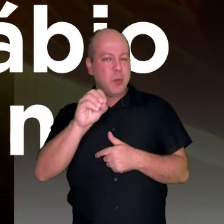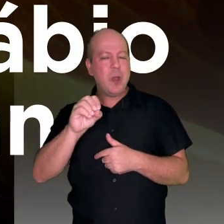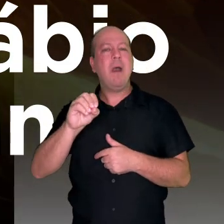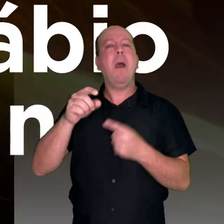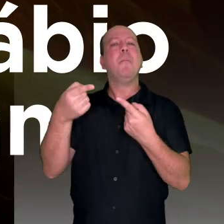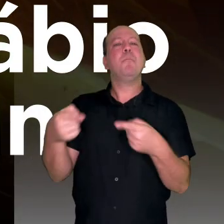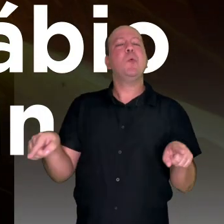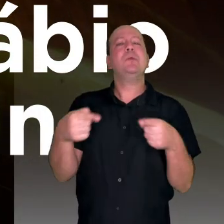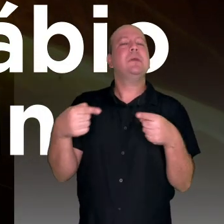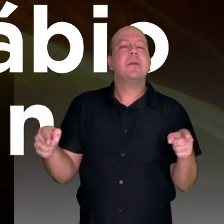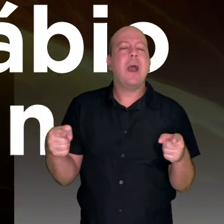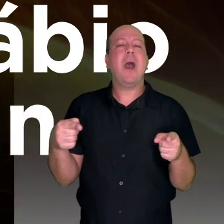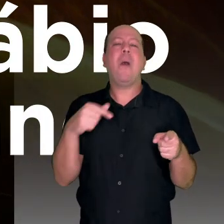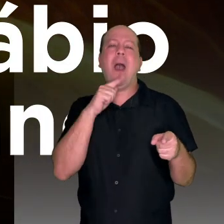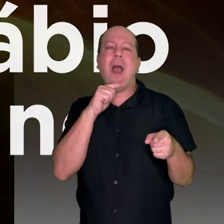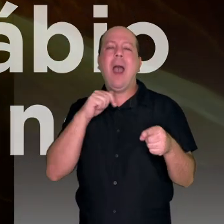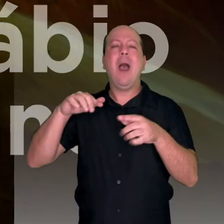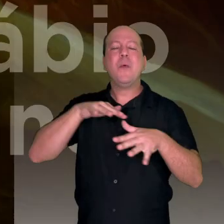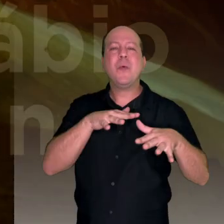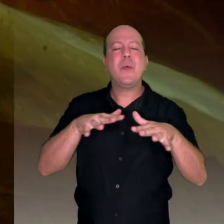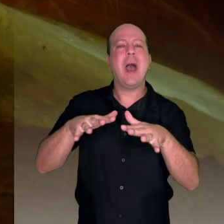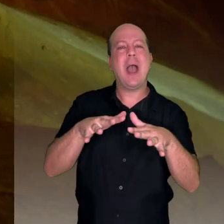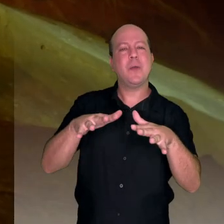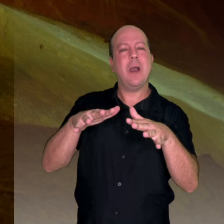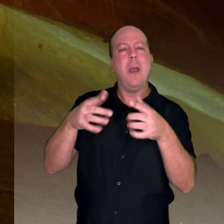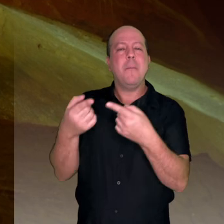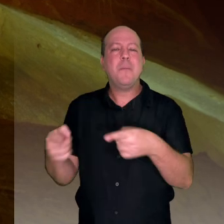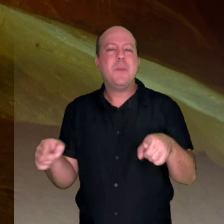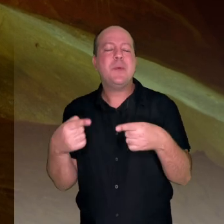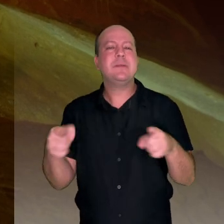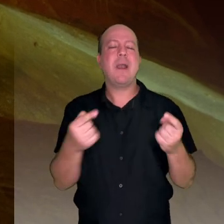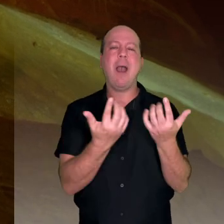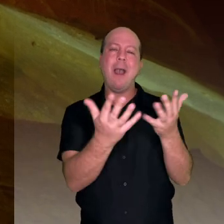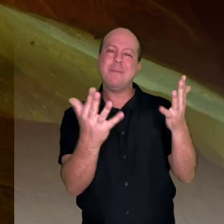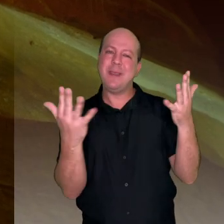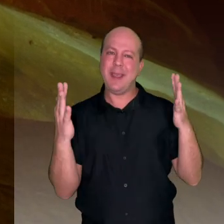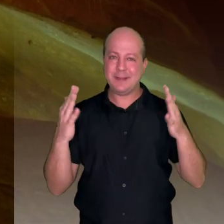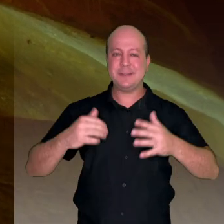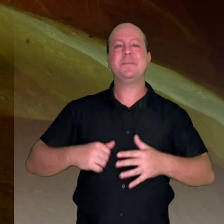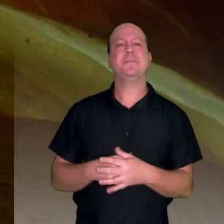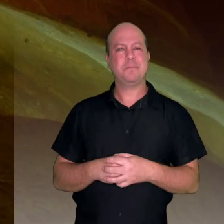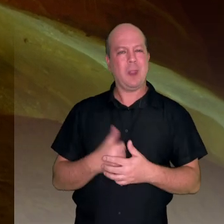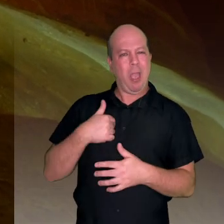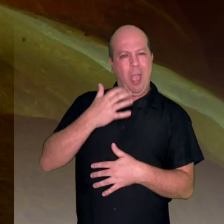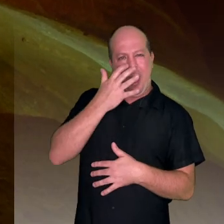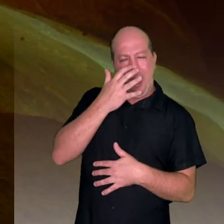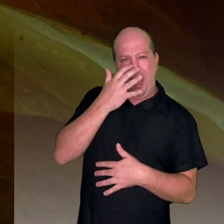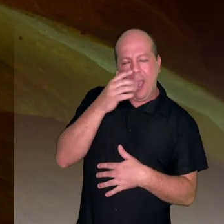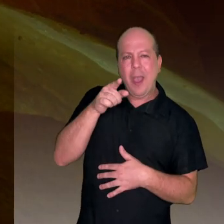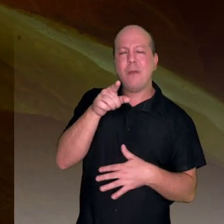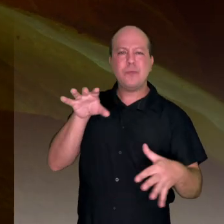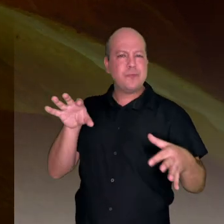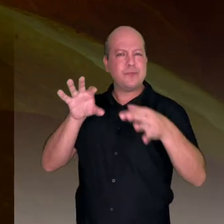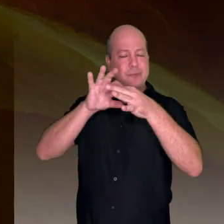apresentar um programa musical que ressoasse as águas num diálogo entre música e meio ambiente. Peças